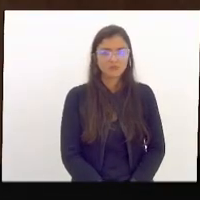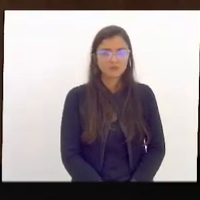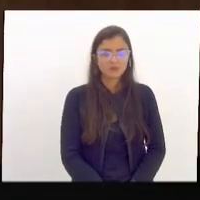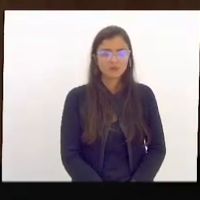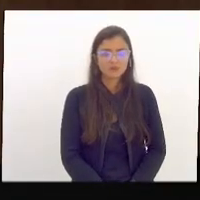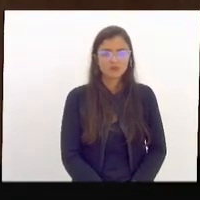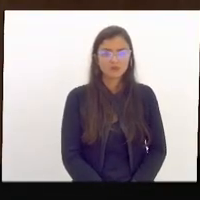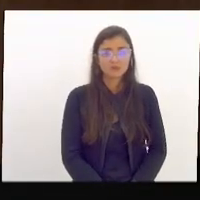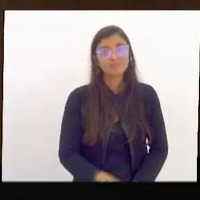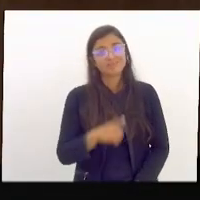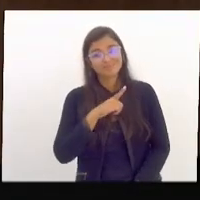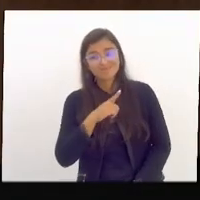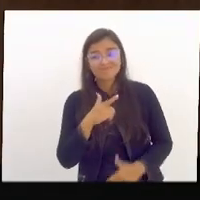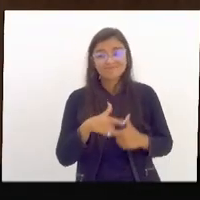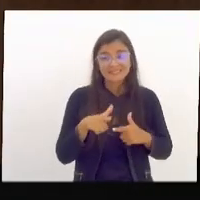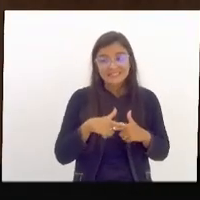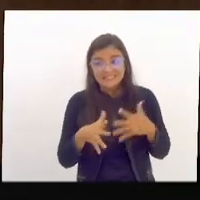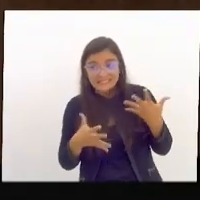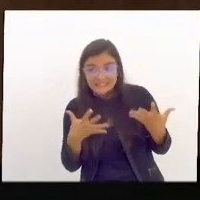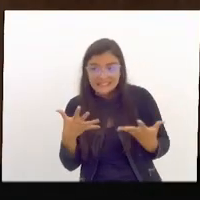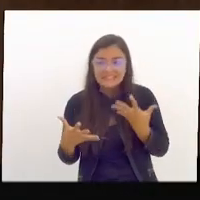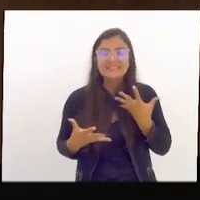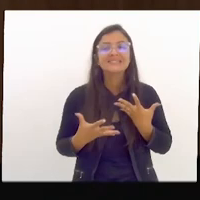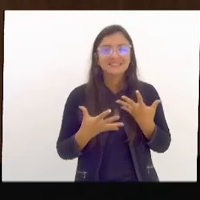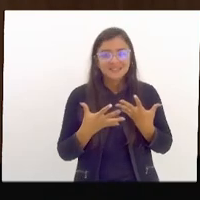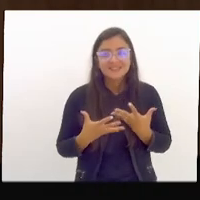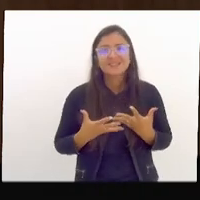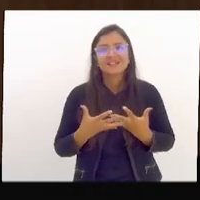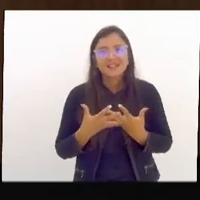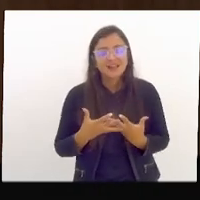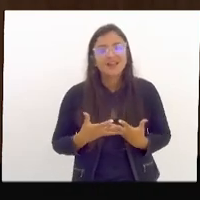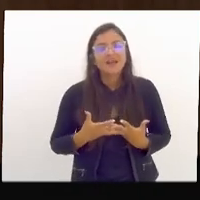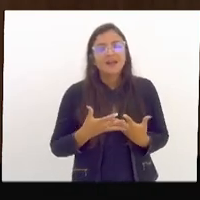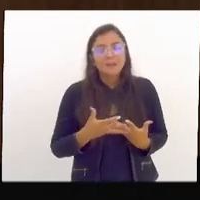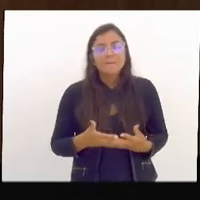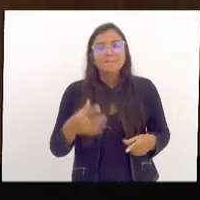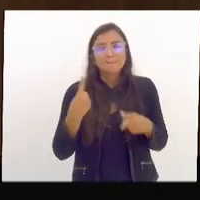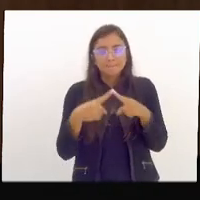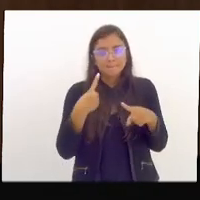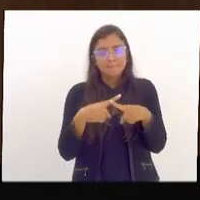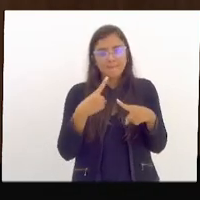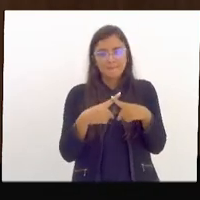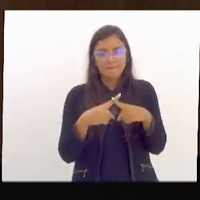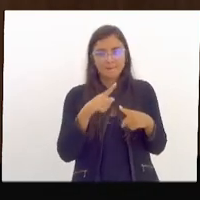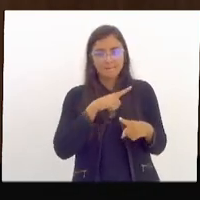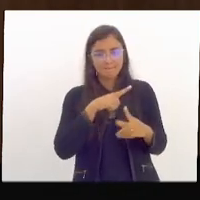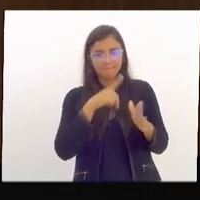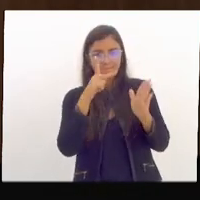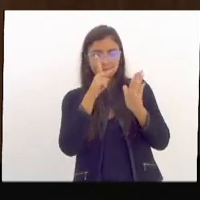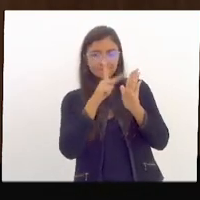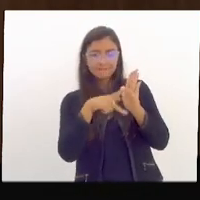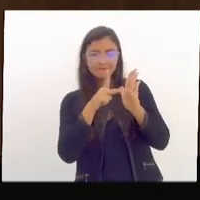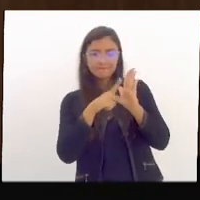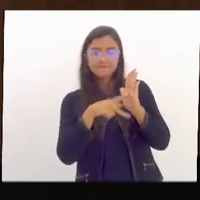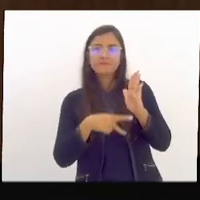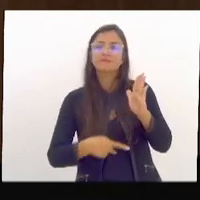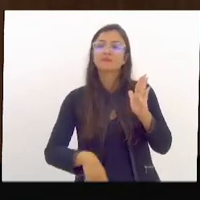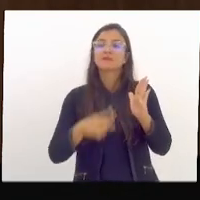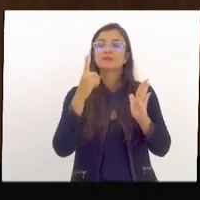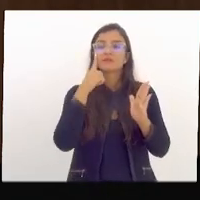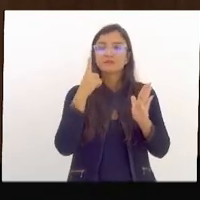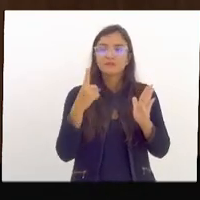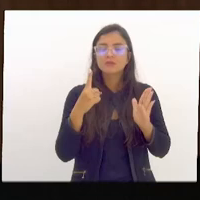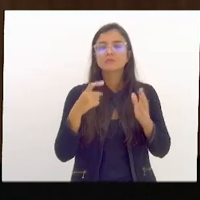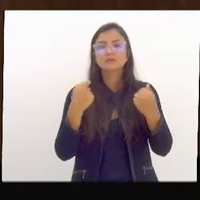temos um problema bom aqui pela frente, deputada Tia Ju. Porque temos um projeto que busca adequar